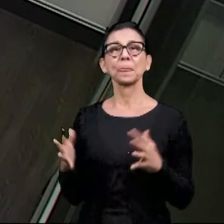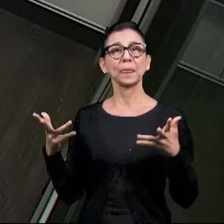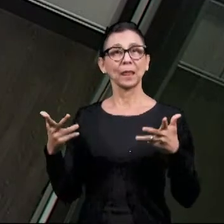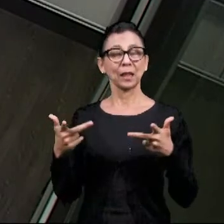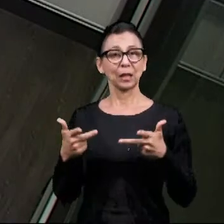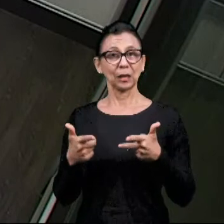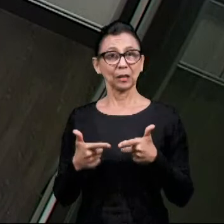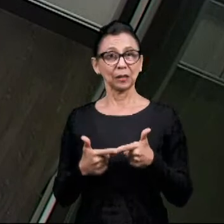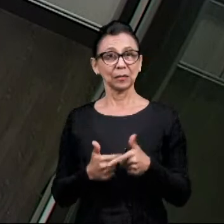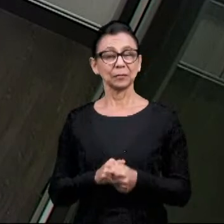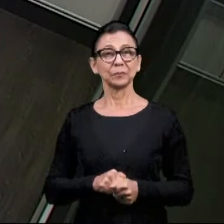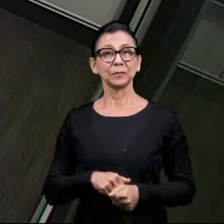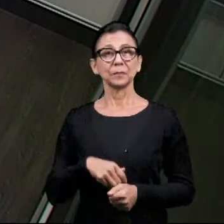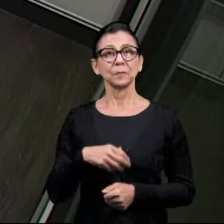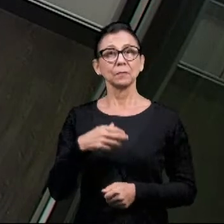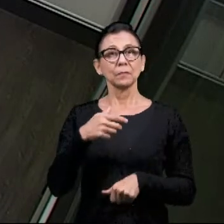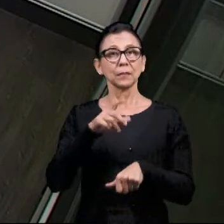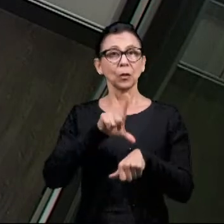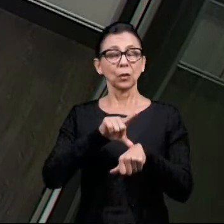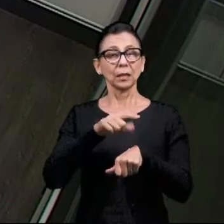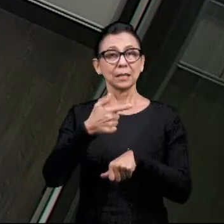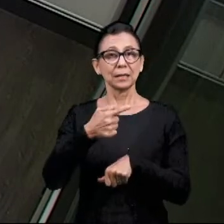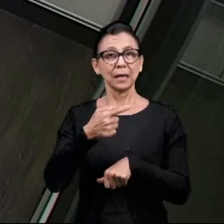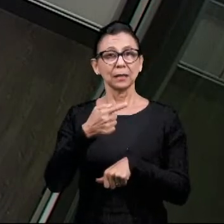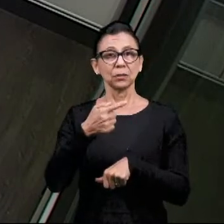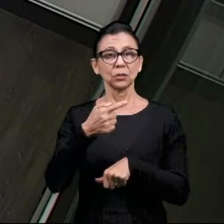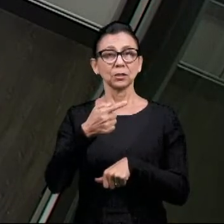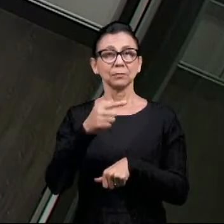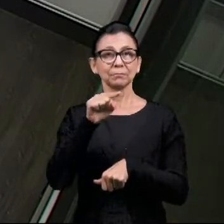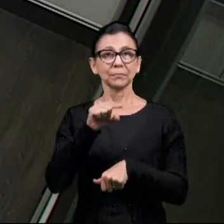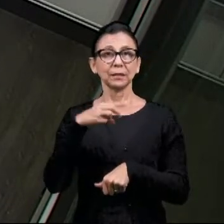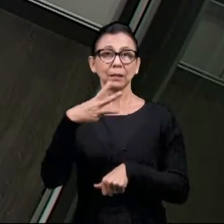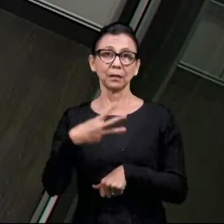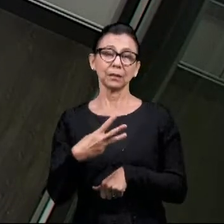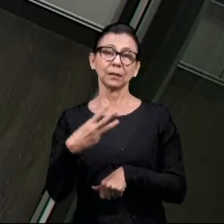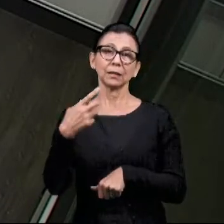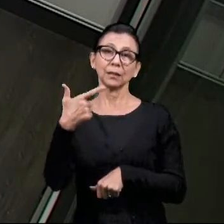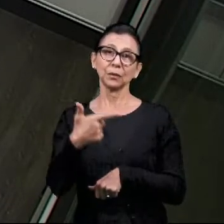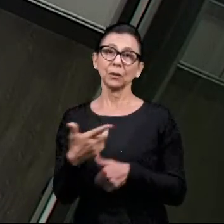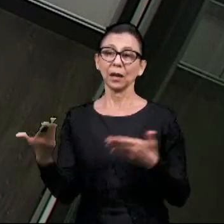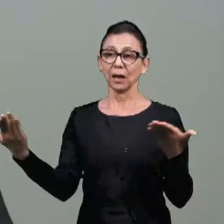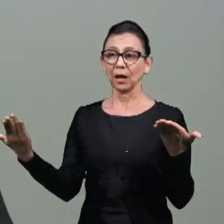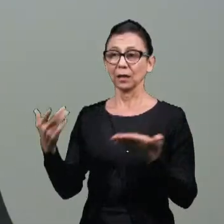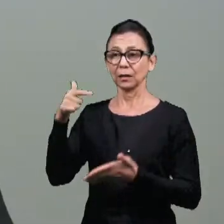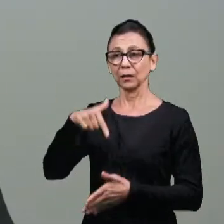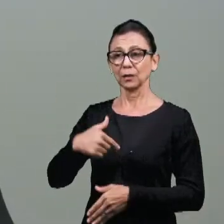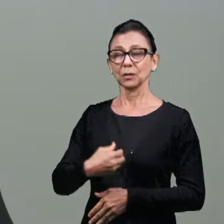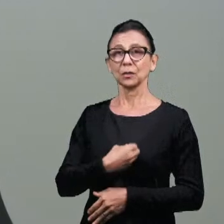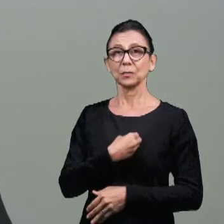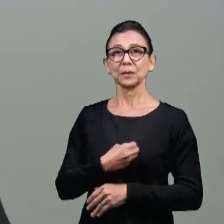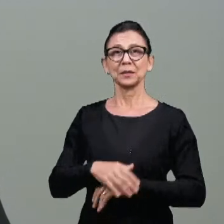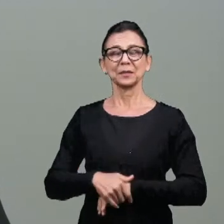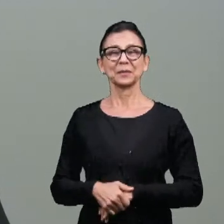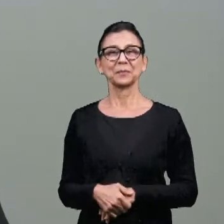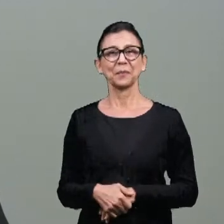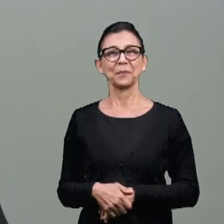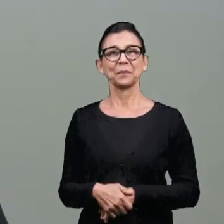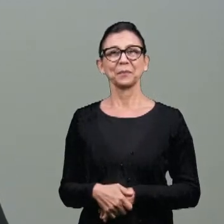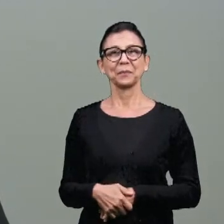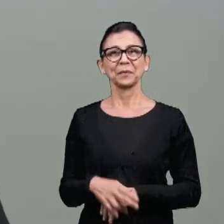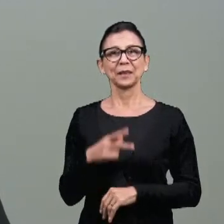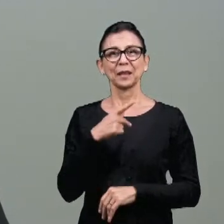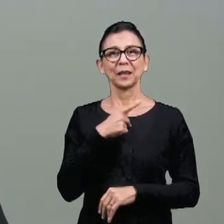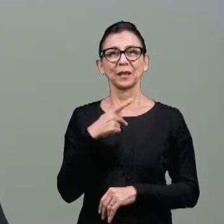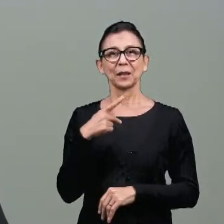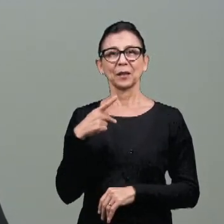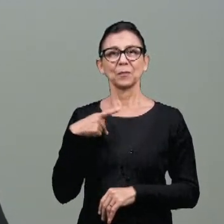mais 32 minutos e hoje nós estamos recebendo no nosso pré-culto o pastor João da Mata. Pastor João da Mata,